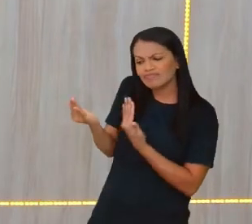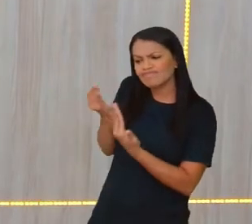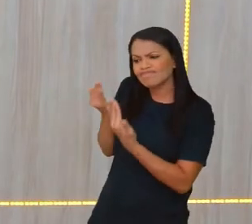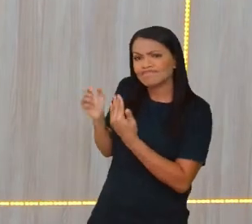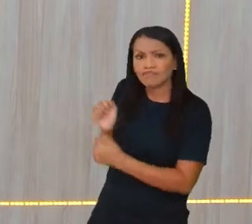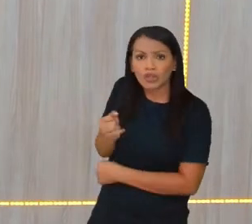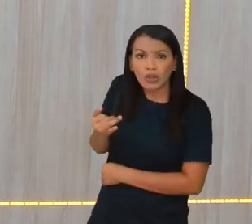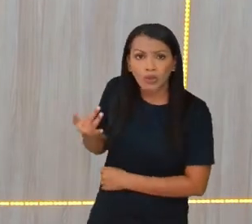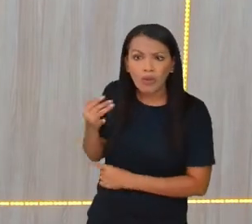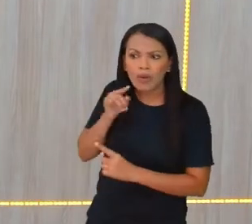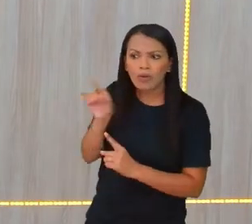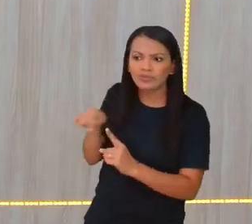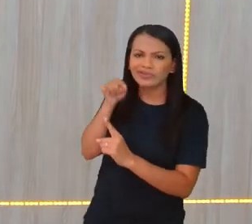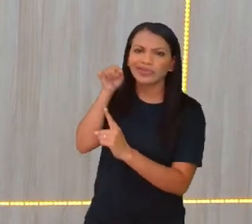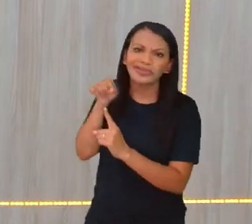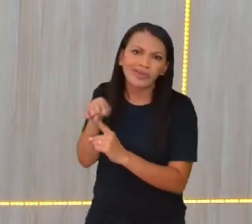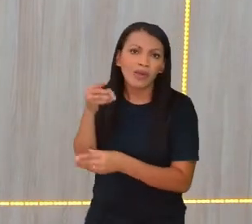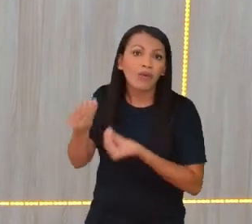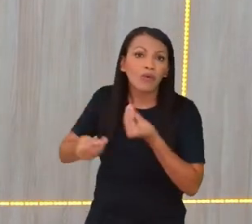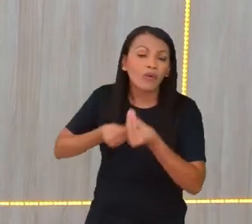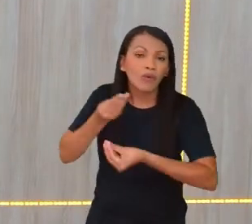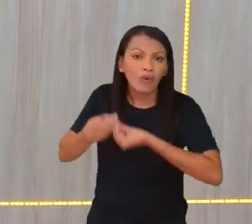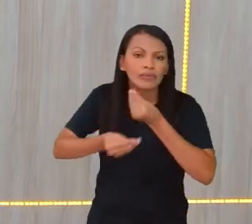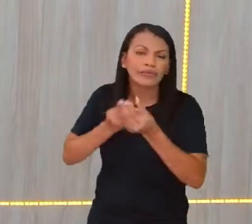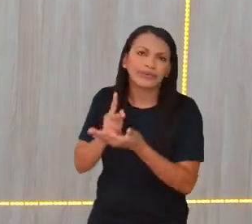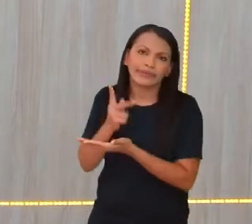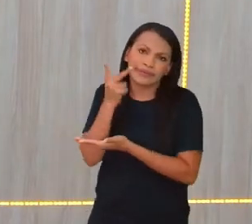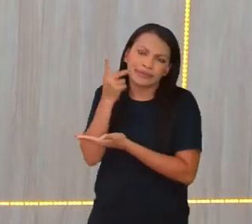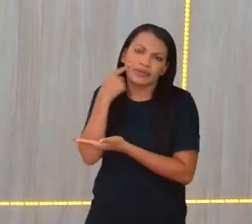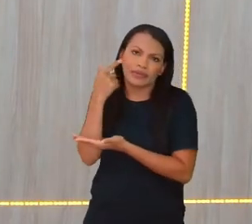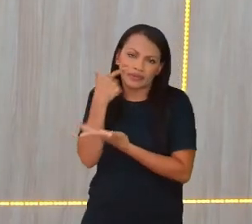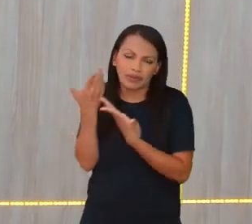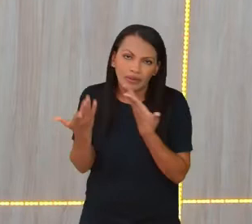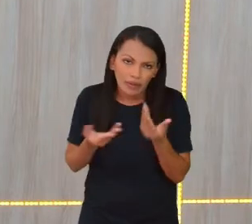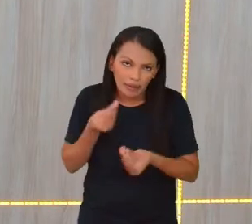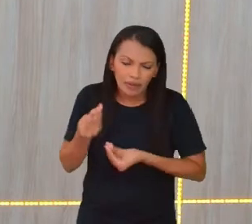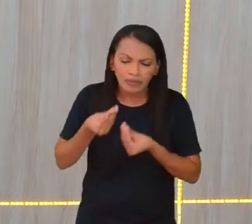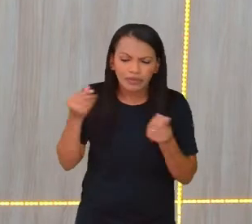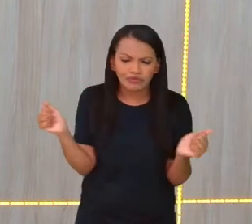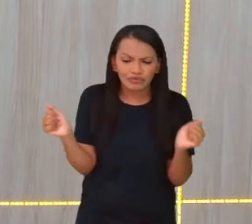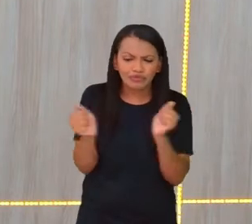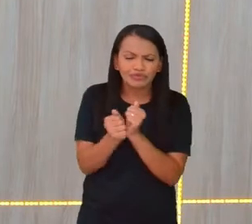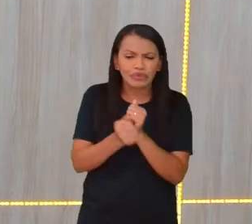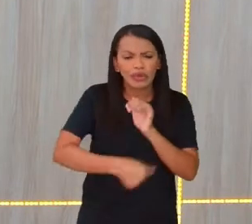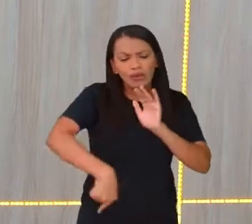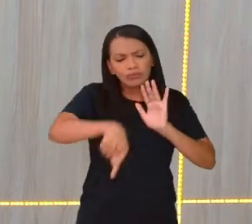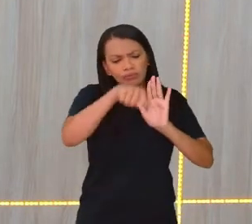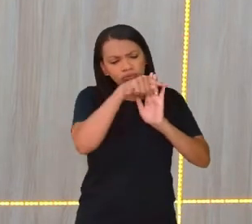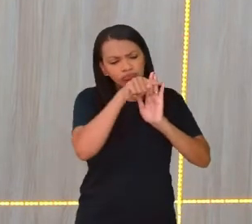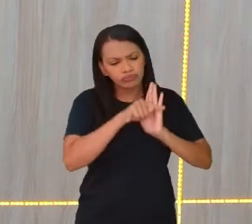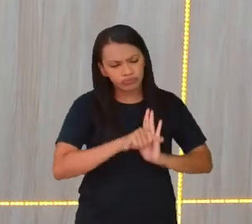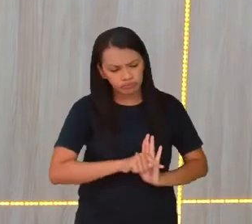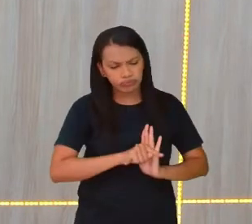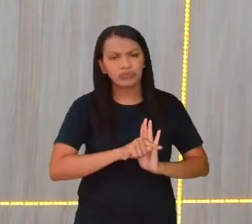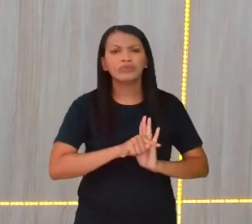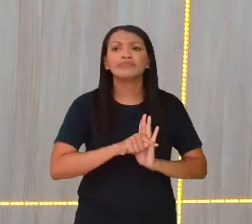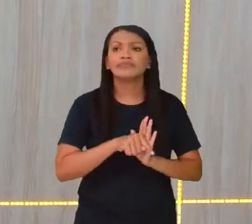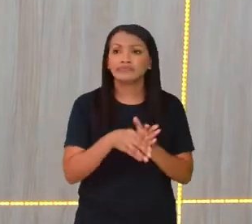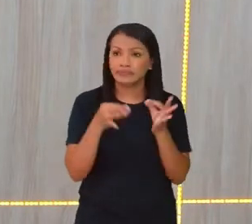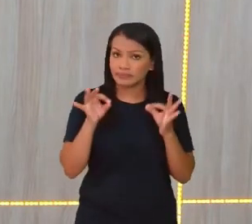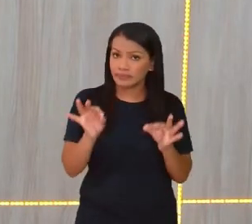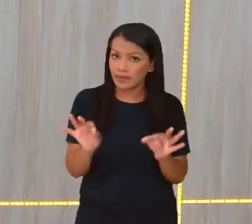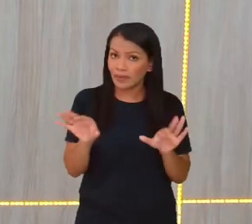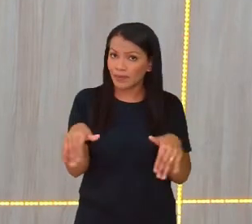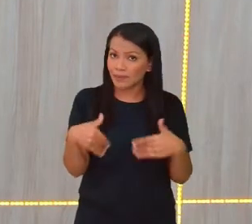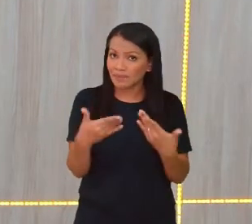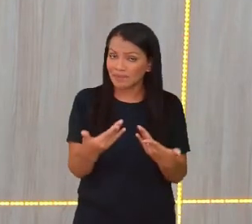são seus objetivos, como é que elas funcionam e colocar elas meio que juntinhas, como se fosse numa caixa, né?